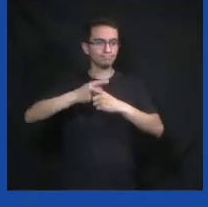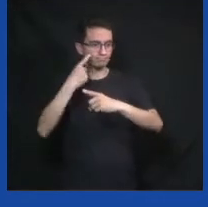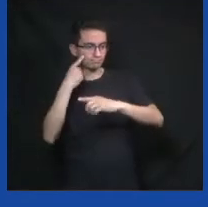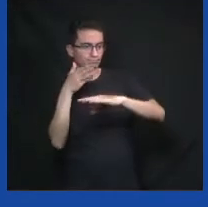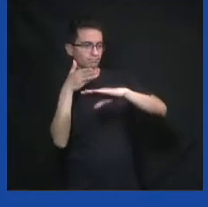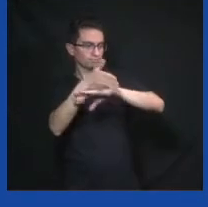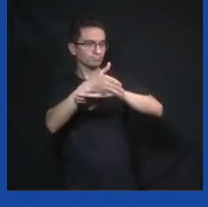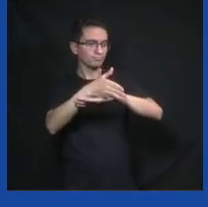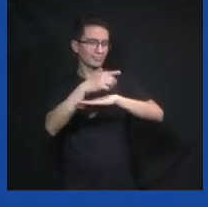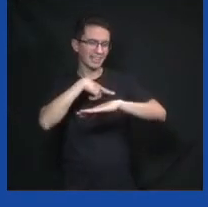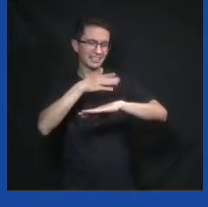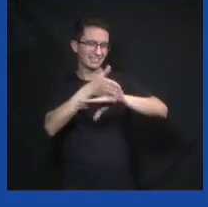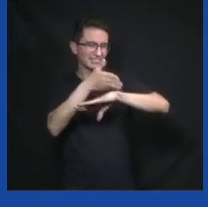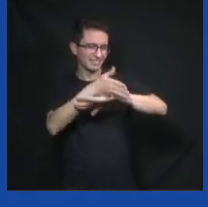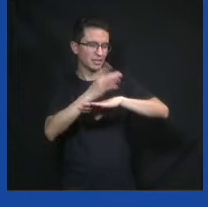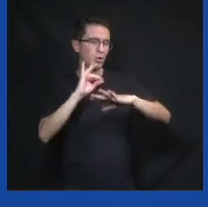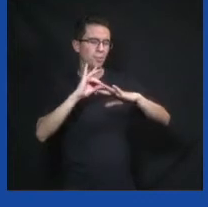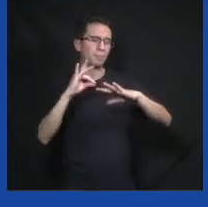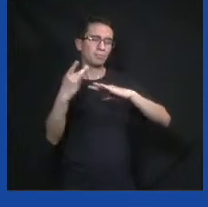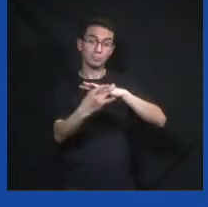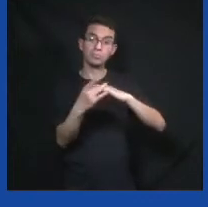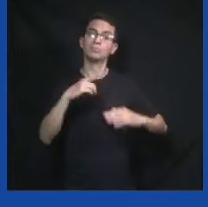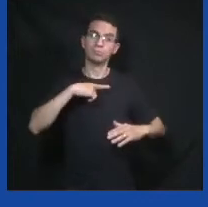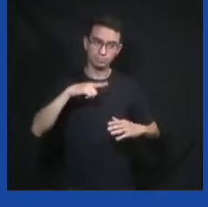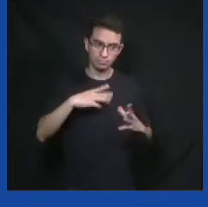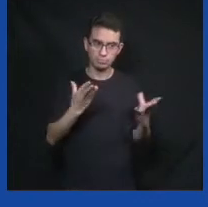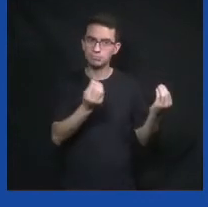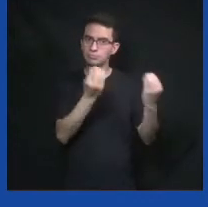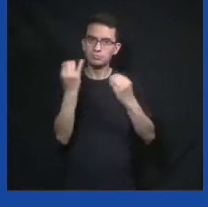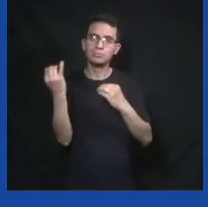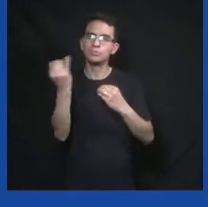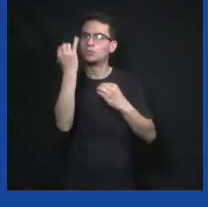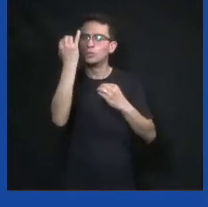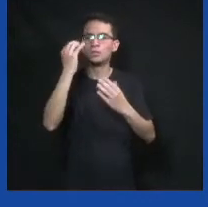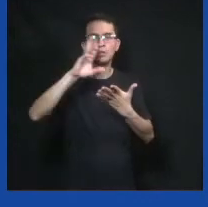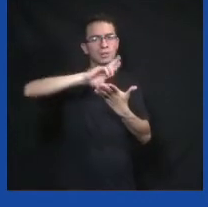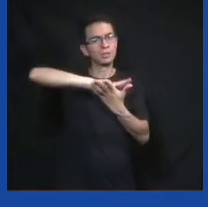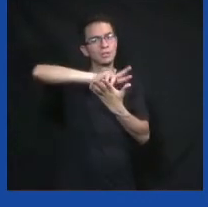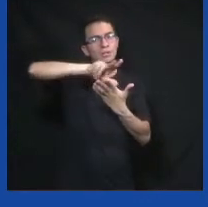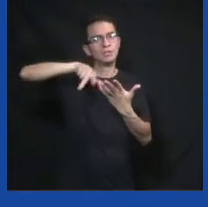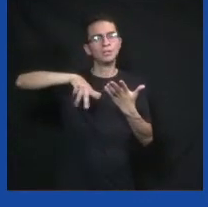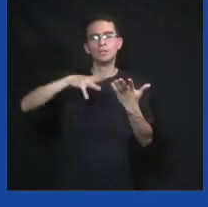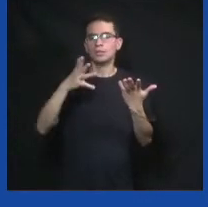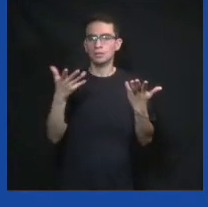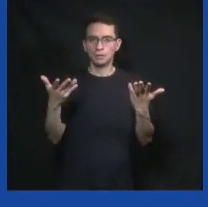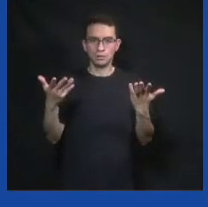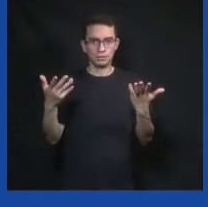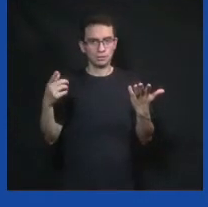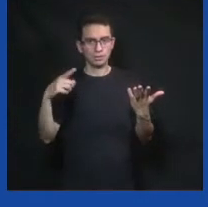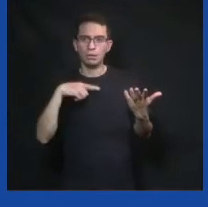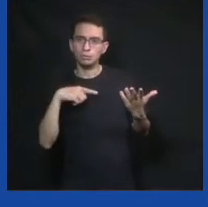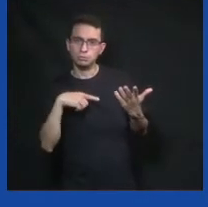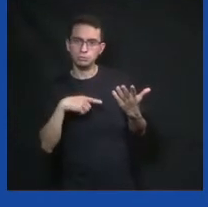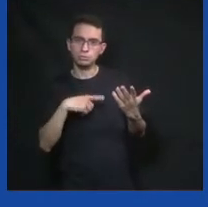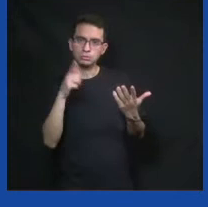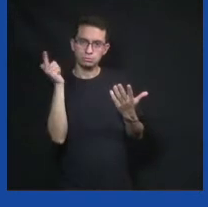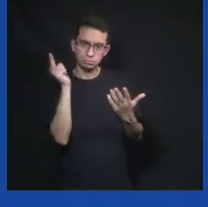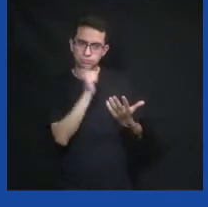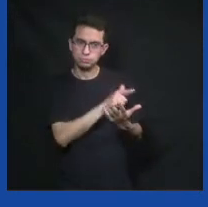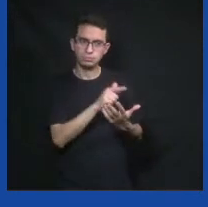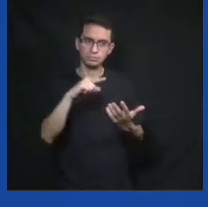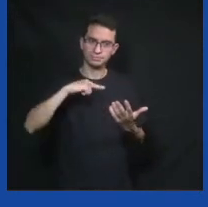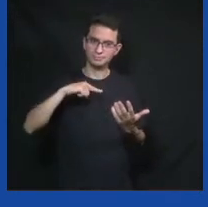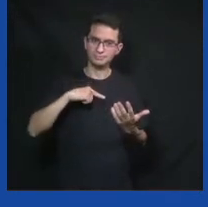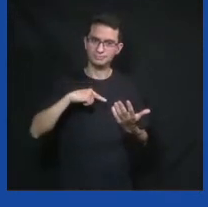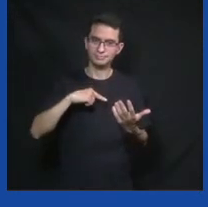isso é visto por milhões de pessoas. Inclusive, a gente vem falando muito do Portis e com outras organizações, com redes cordiais, ITS, enfim, também é uma questão importante o